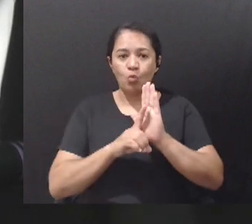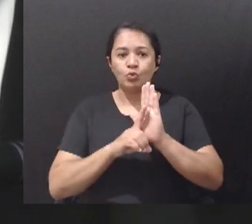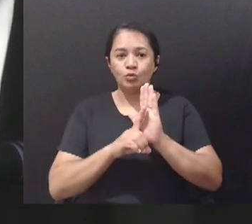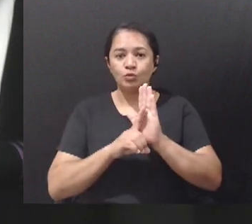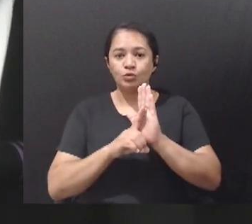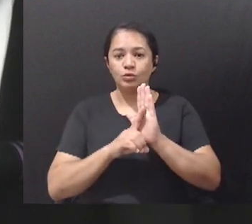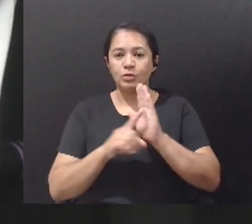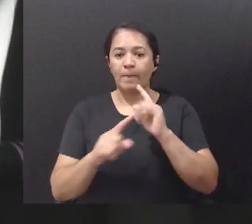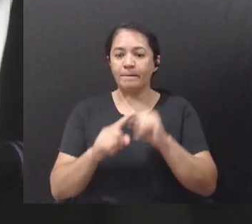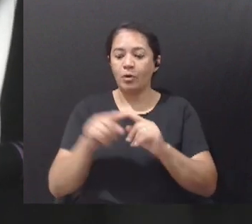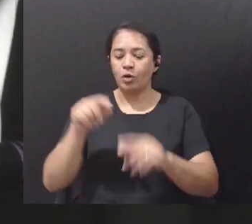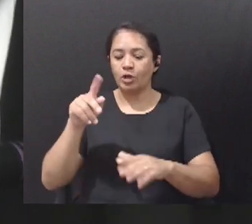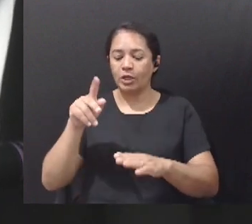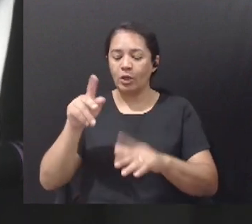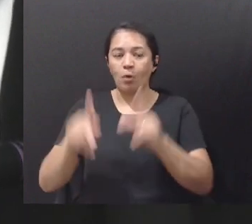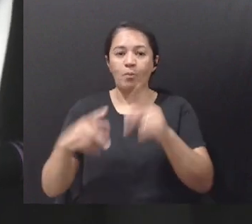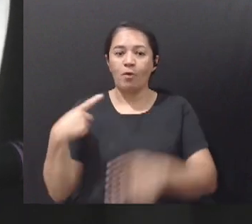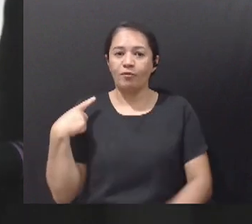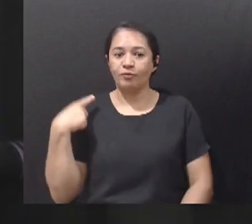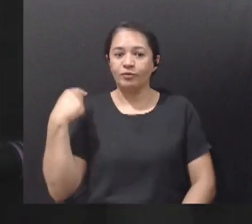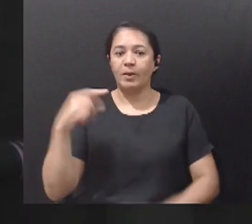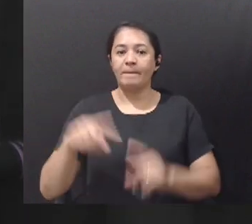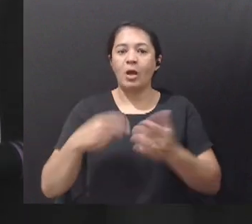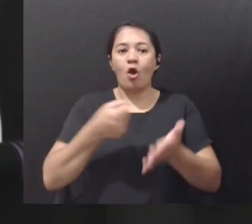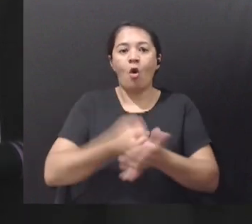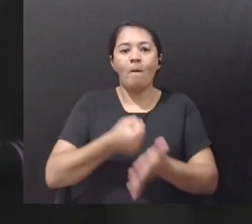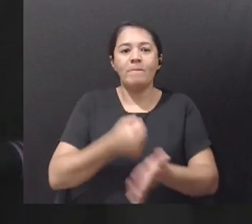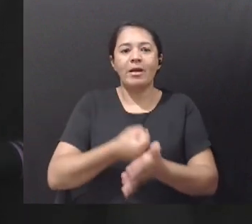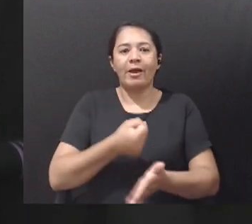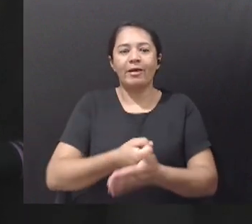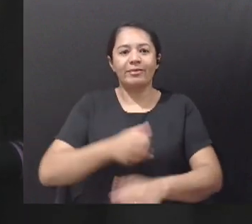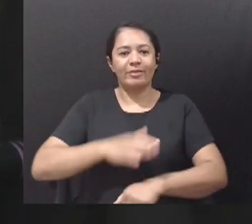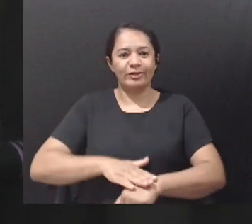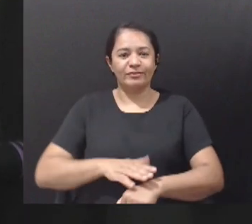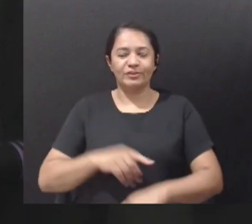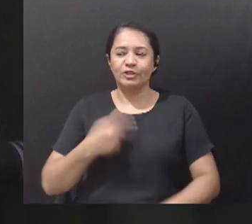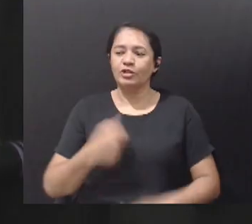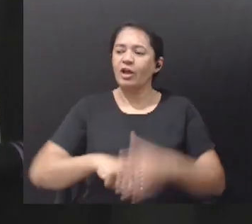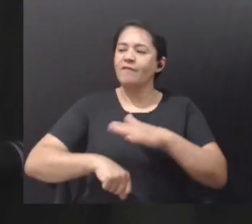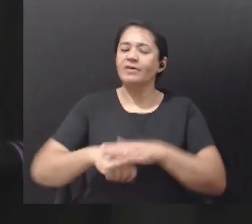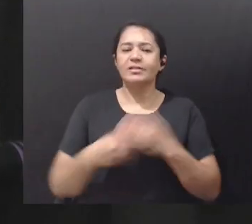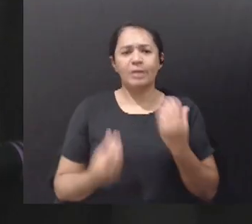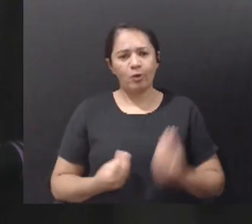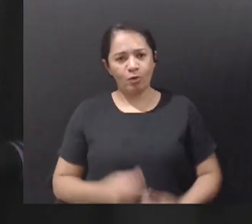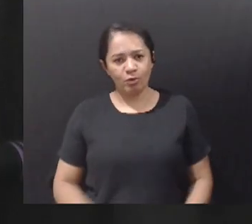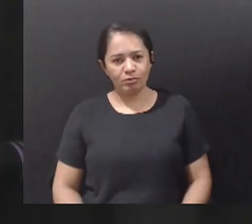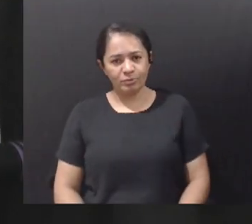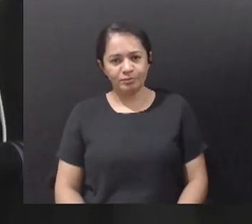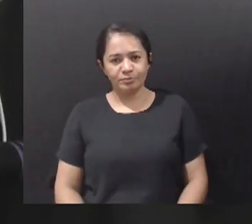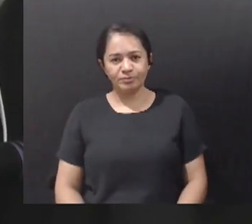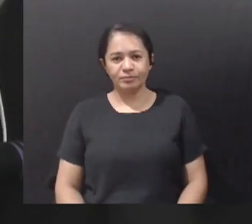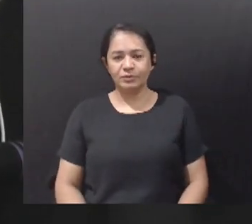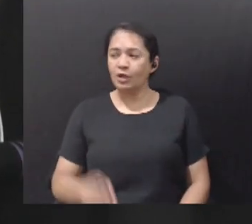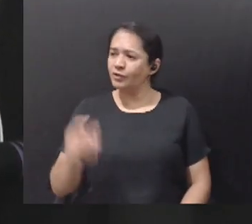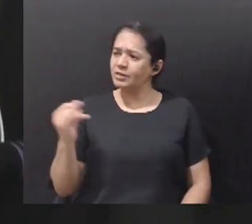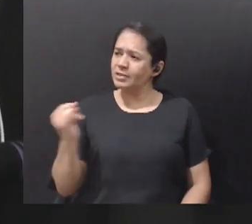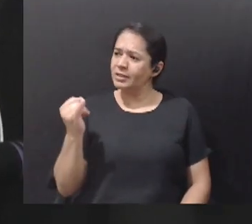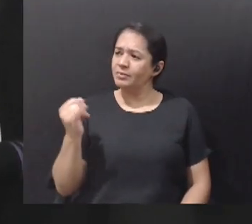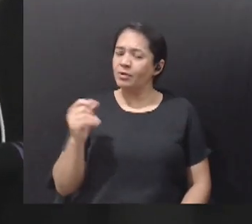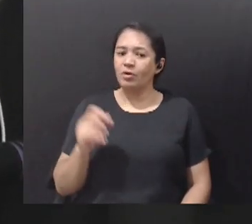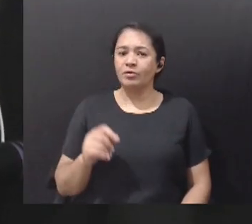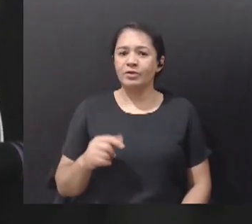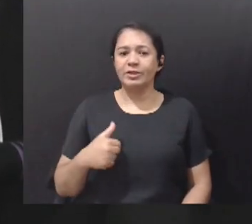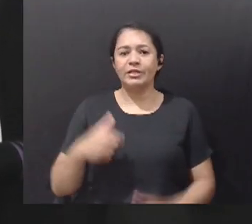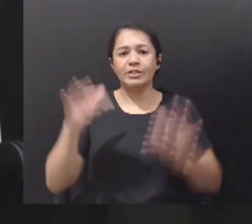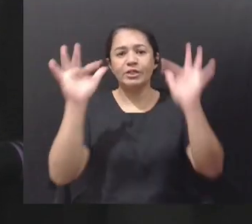eleitos, e tínhamos obrigação de fazer. E o que a gente ia fazer, Mina? Você está dando tanta importância para isso, eu estou muito feliz, porque